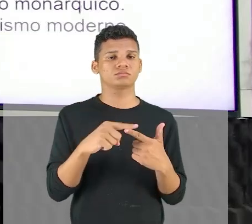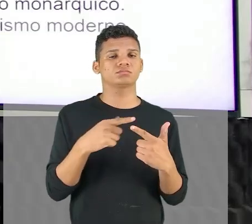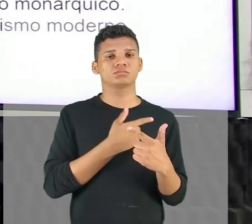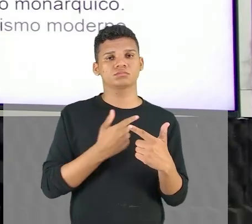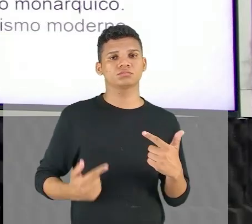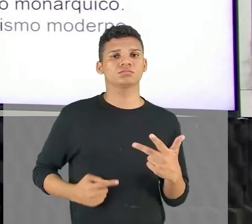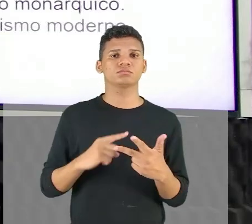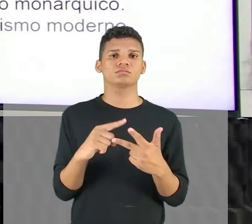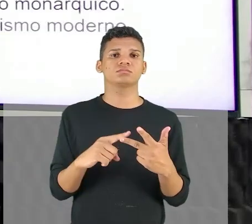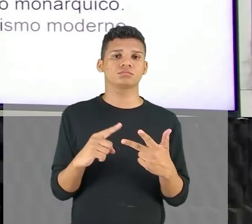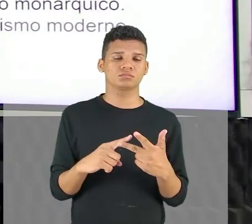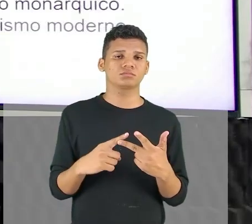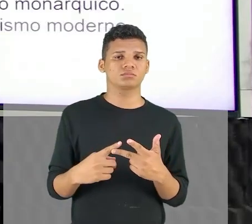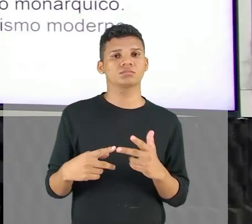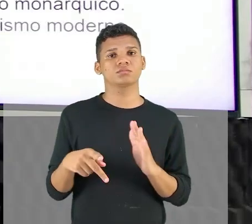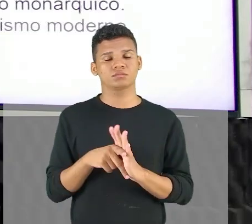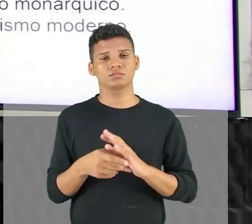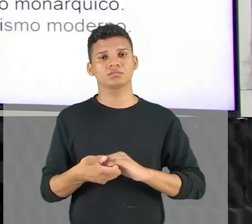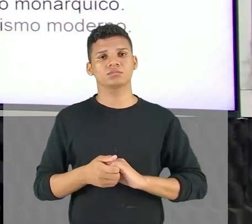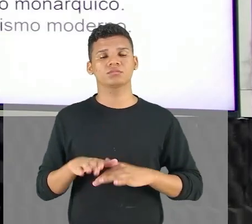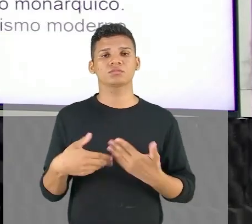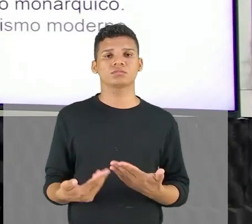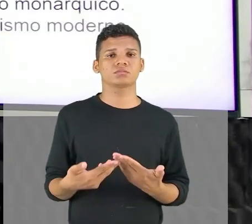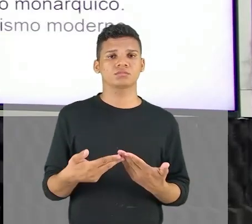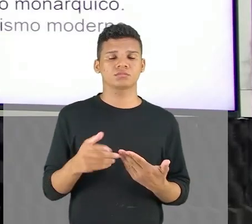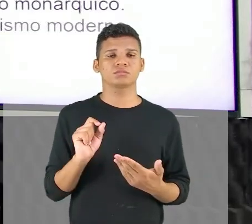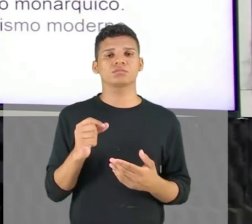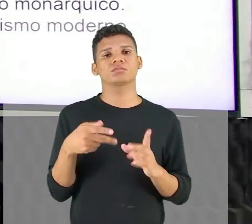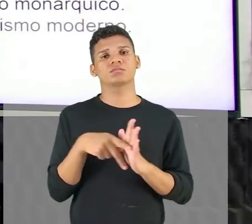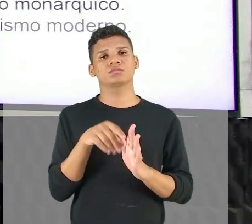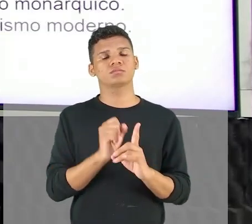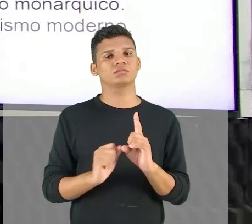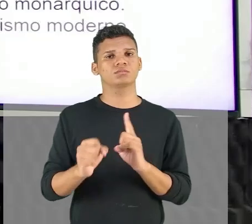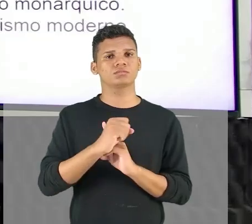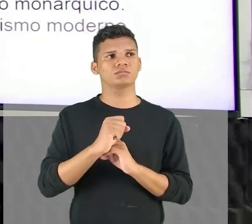C, posicionamento crítico do socialismo,